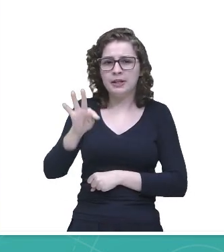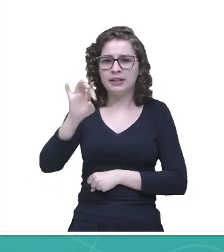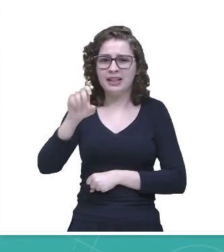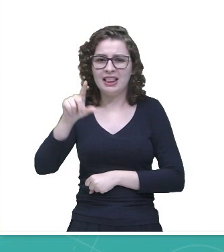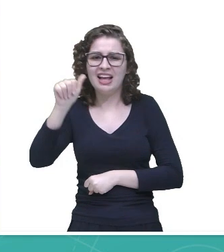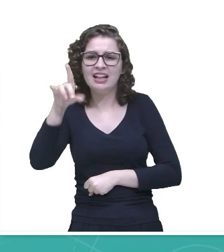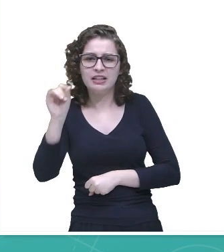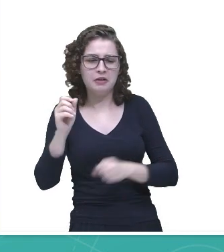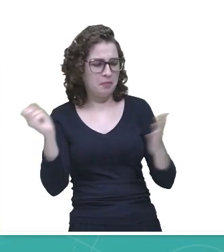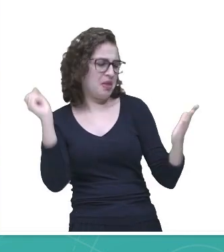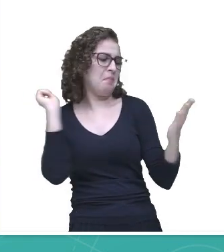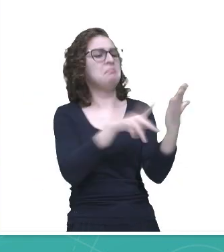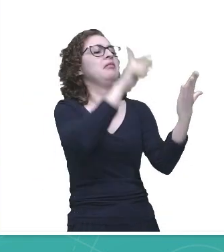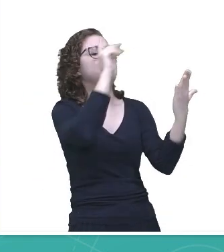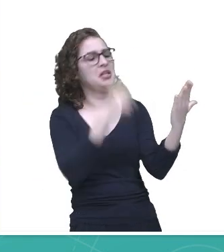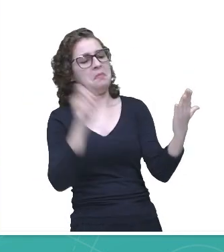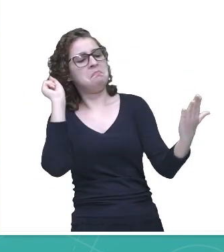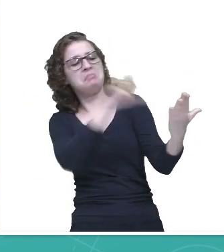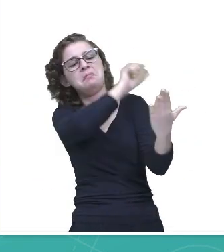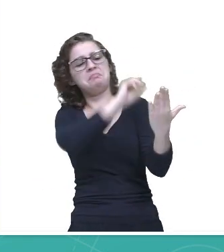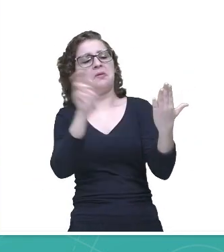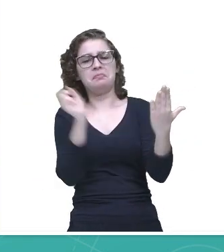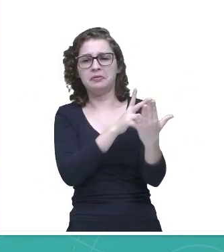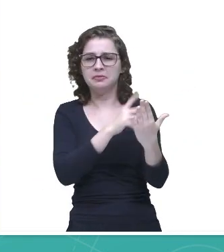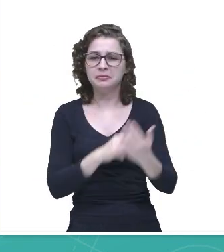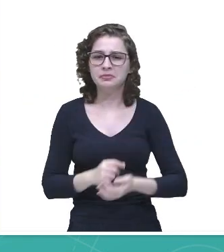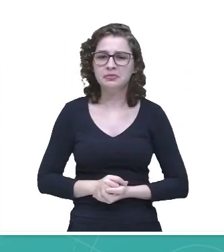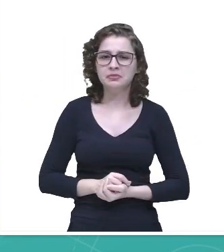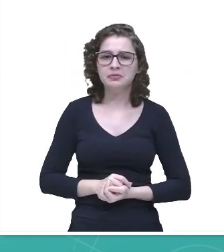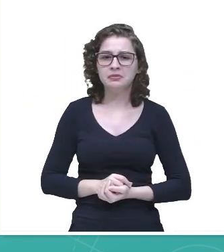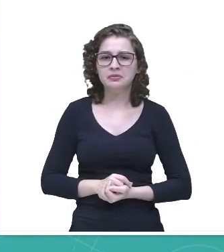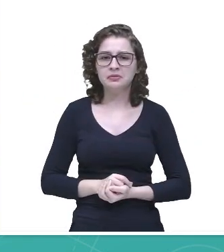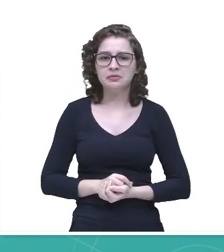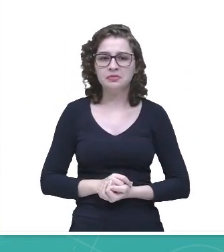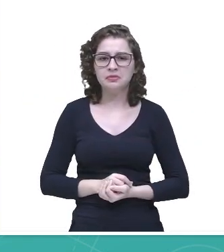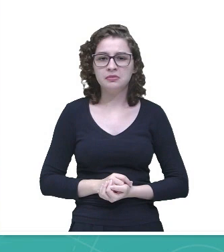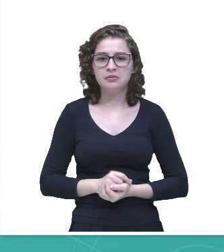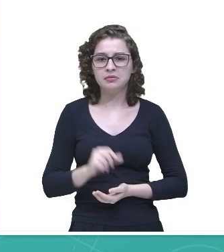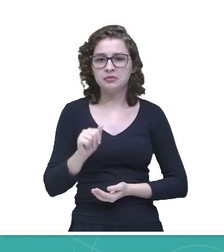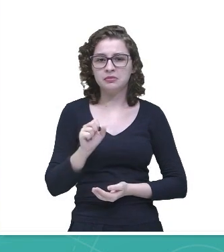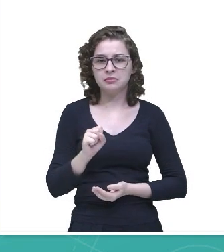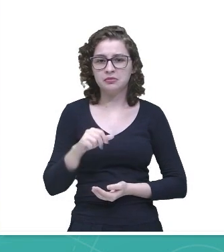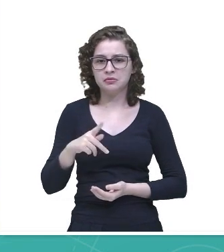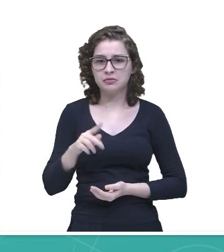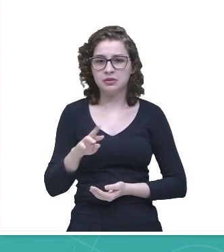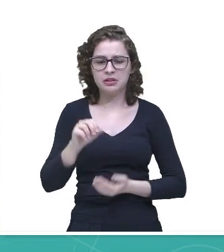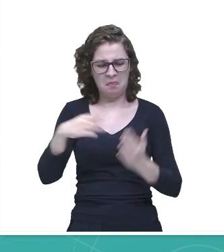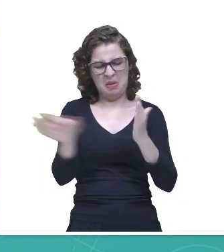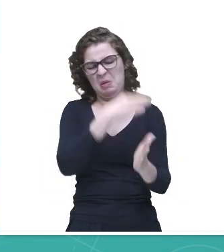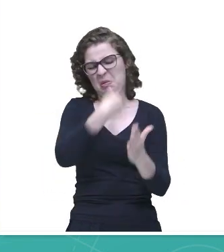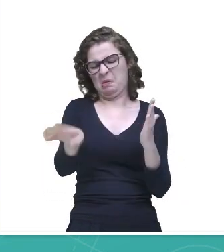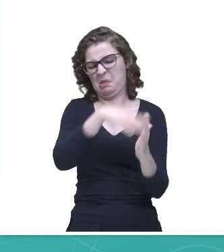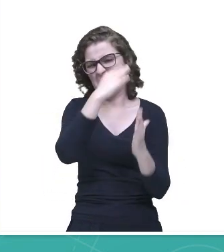jogassem a tinta na tela, tá bom? Martelada, ásperas técnicas violentas, o